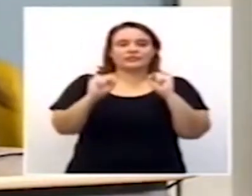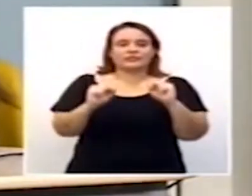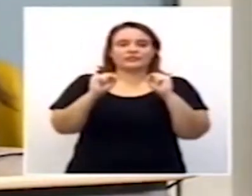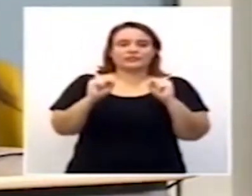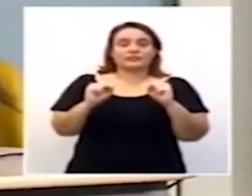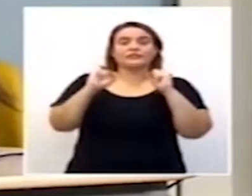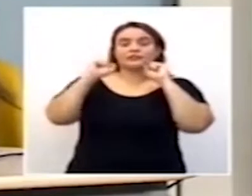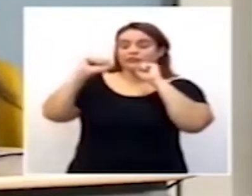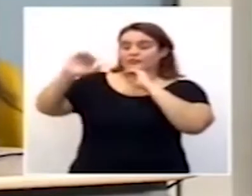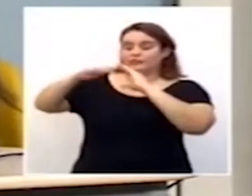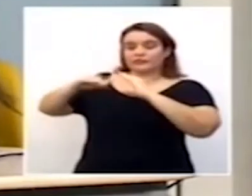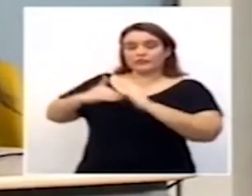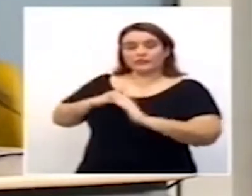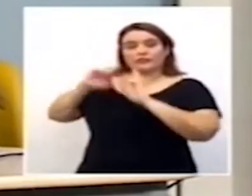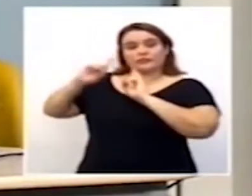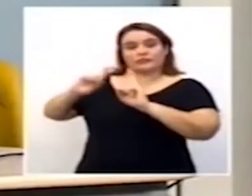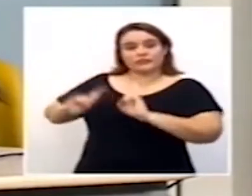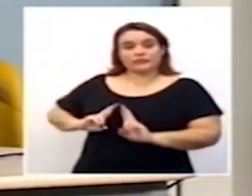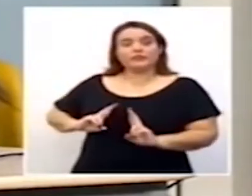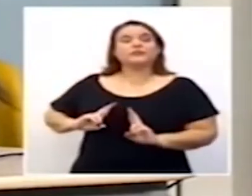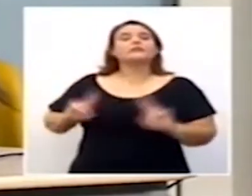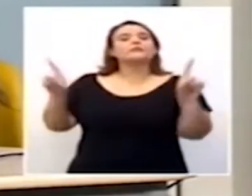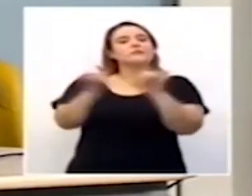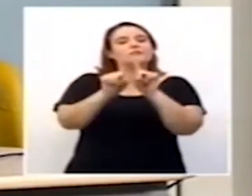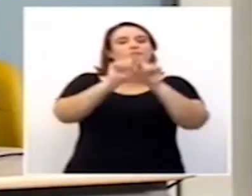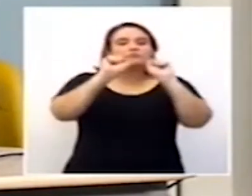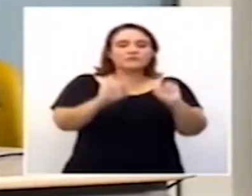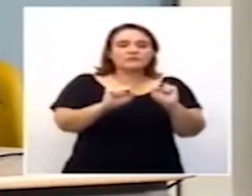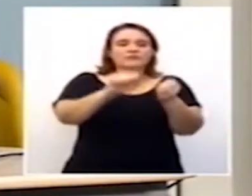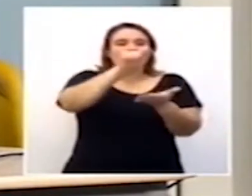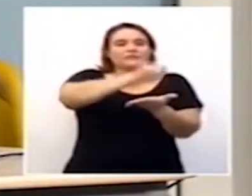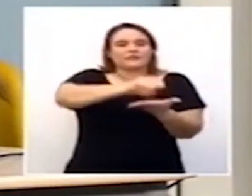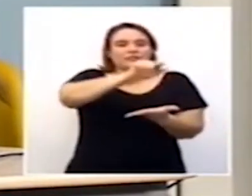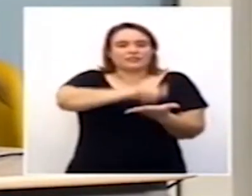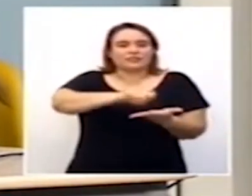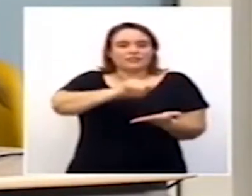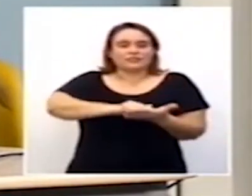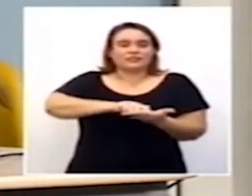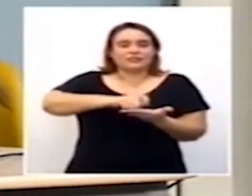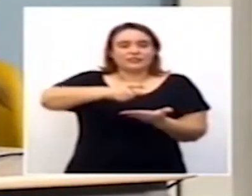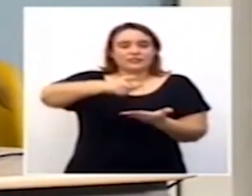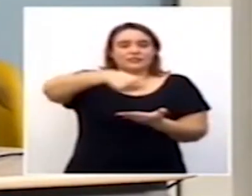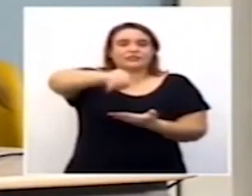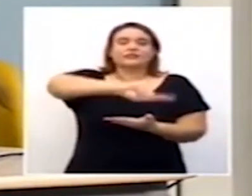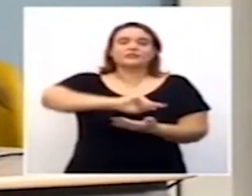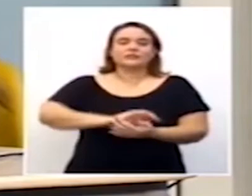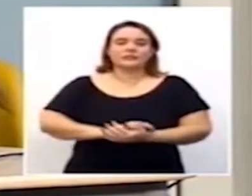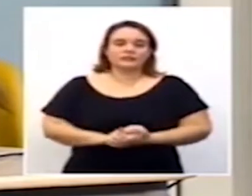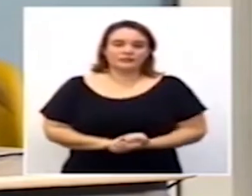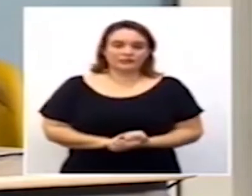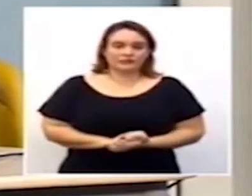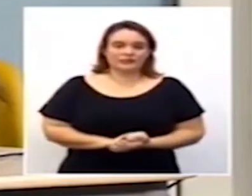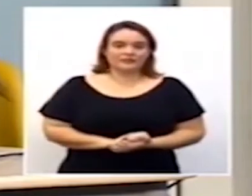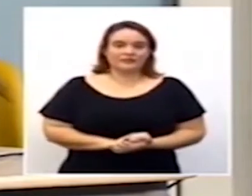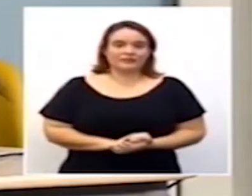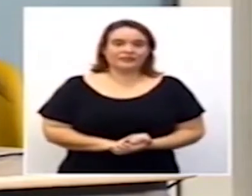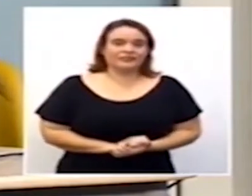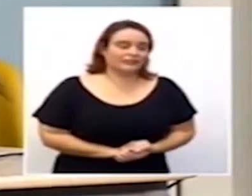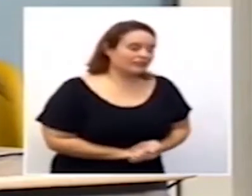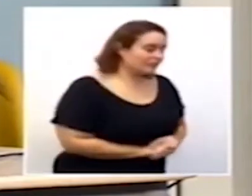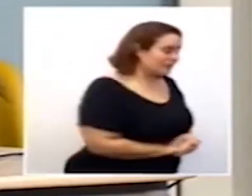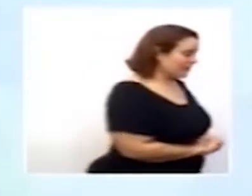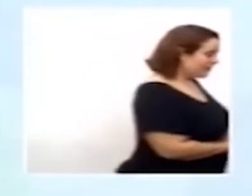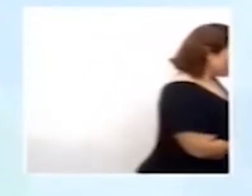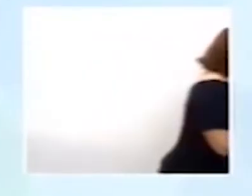chat e também deixar anotadinho para o professor de vocês agora a gente eu vou apresentar um cartoon